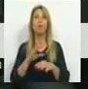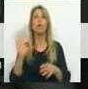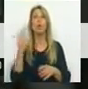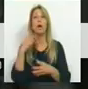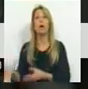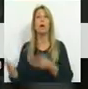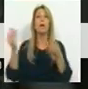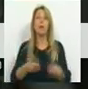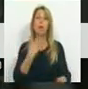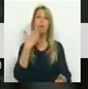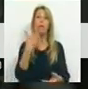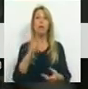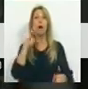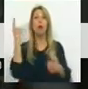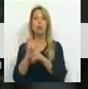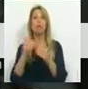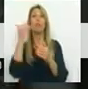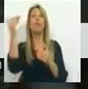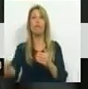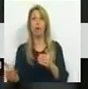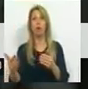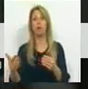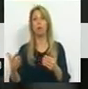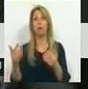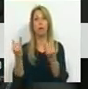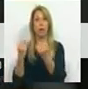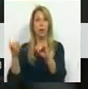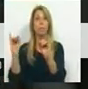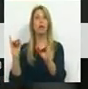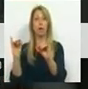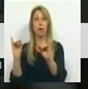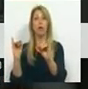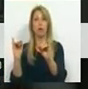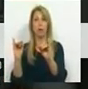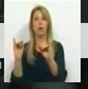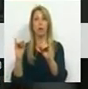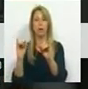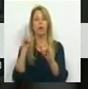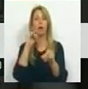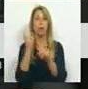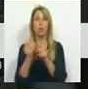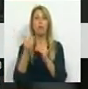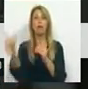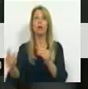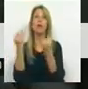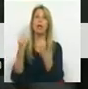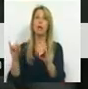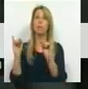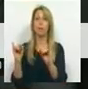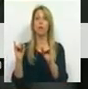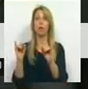pedido de auditoria externa independente por parte do Grupo da auditoria externa independente por parte do Grupo